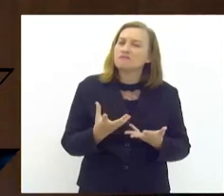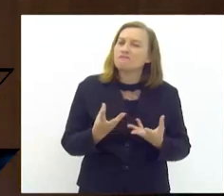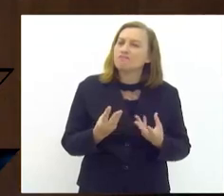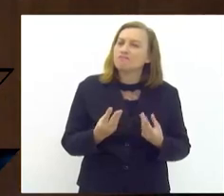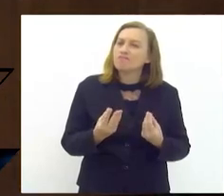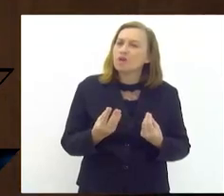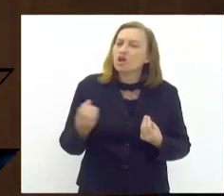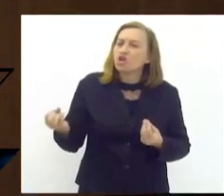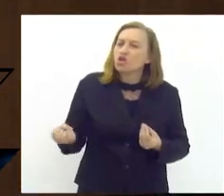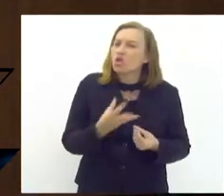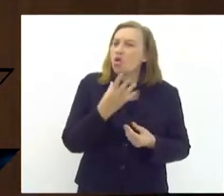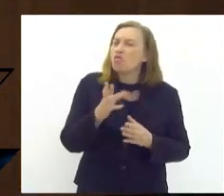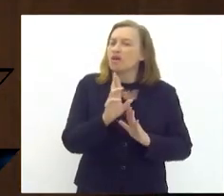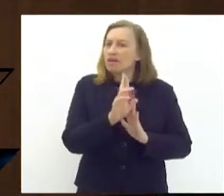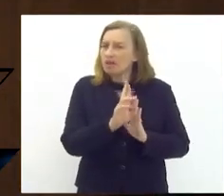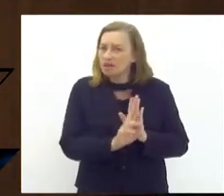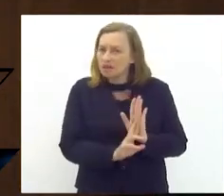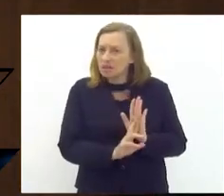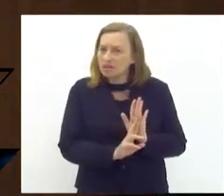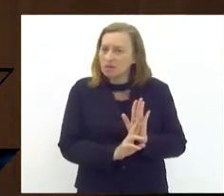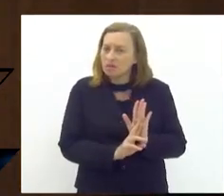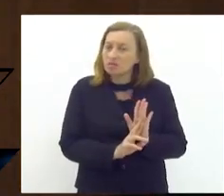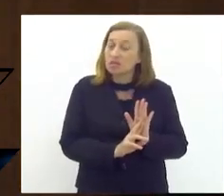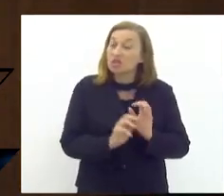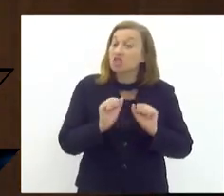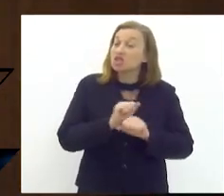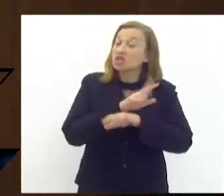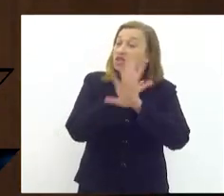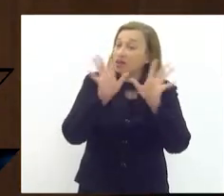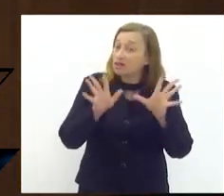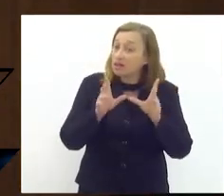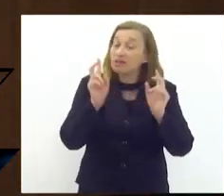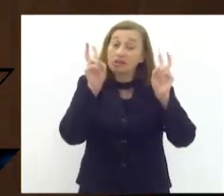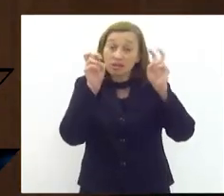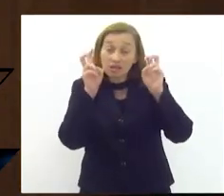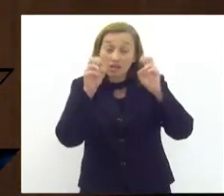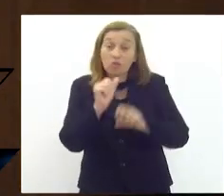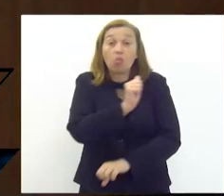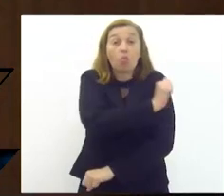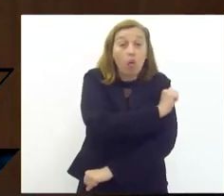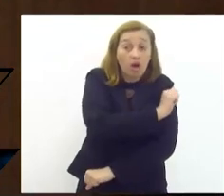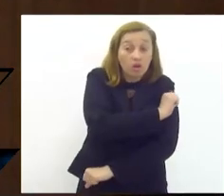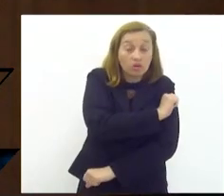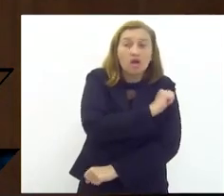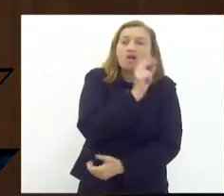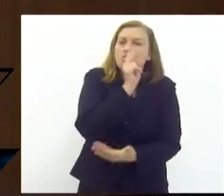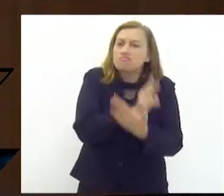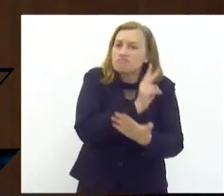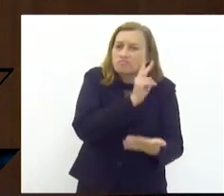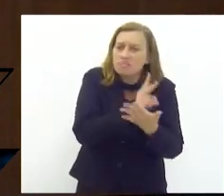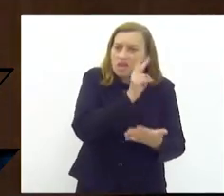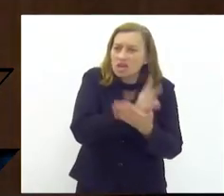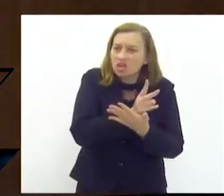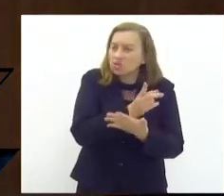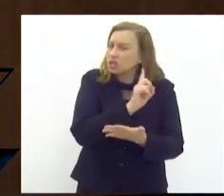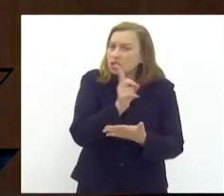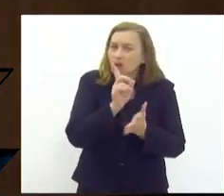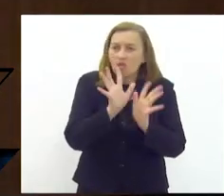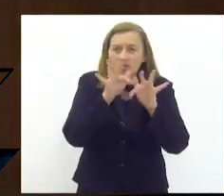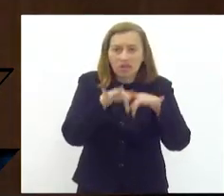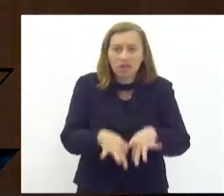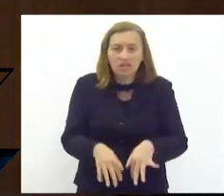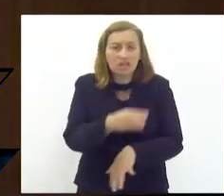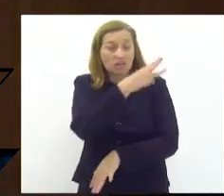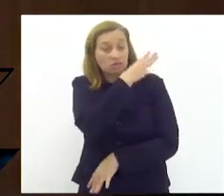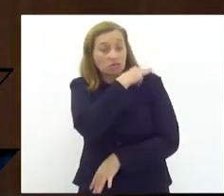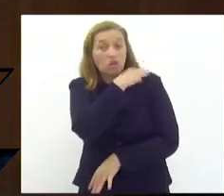nova redação deixando claro essa questão que o aluno mesmo que não tenha concluído ainda o